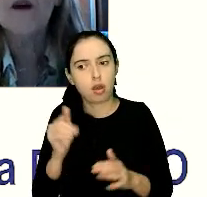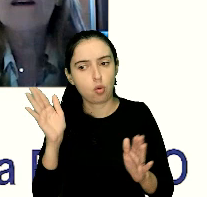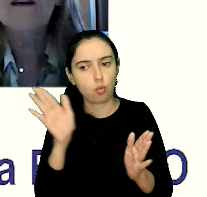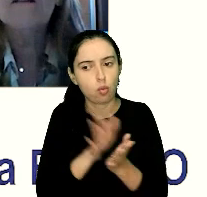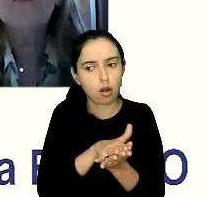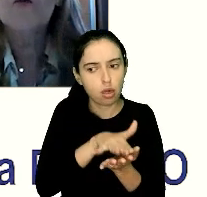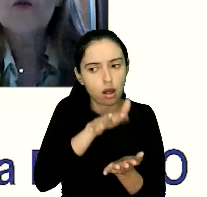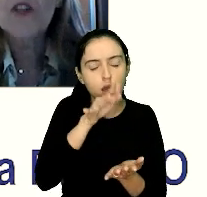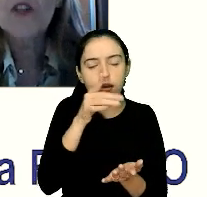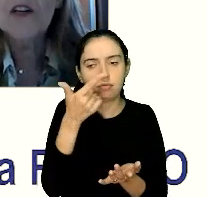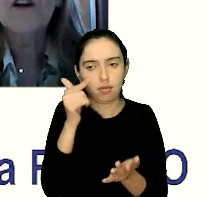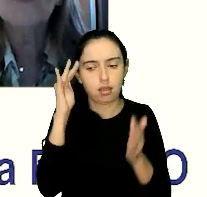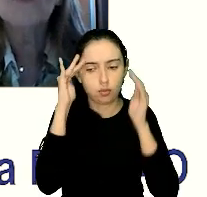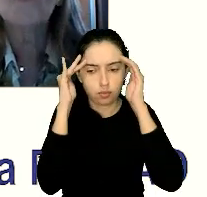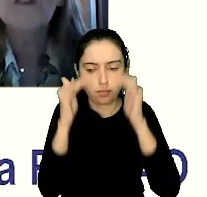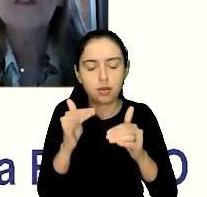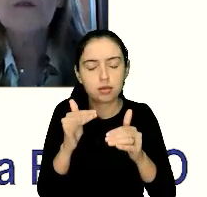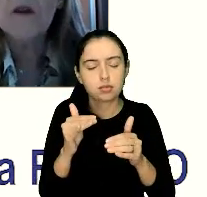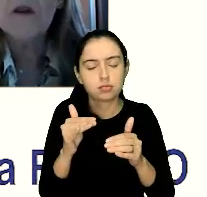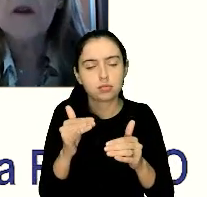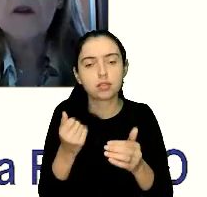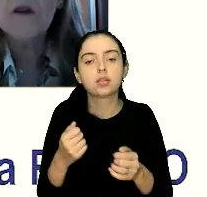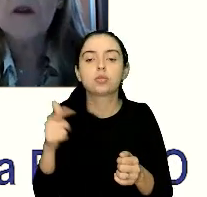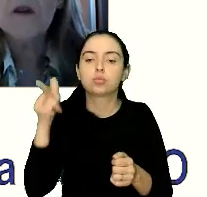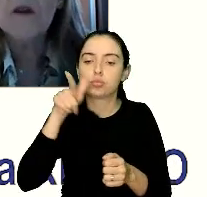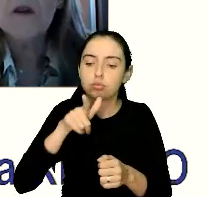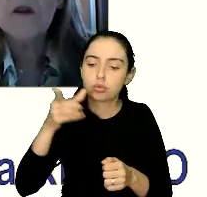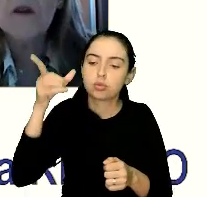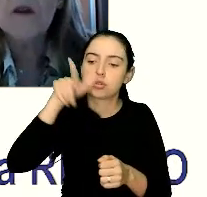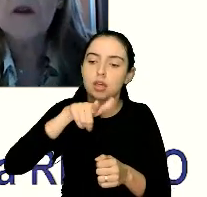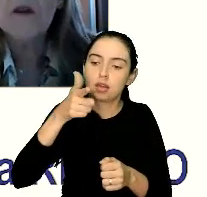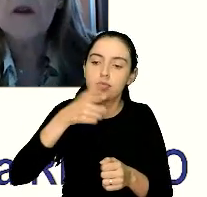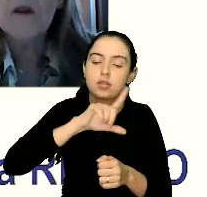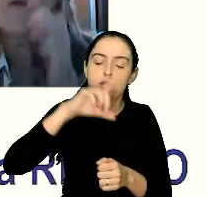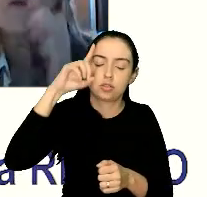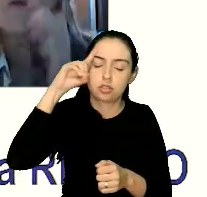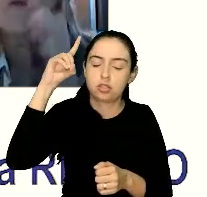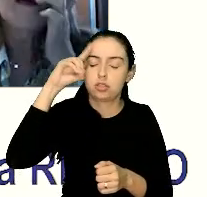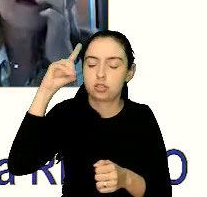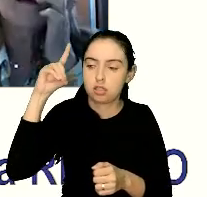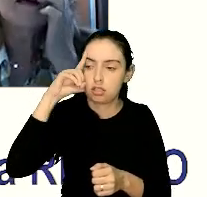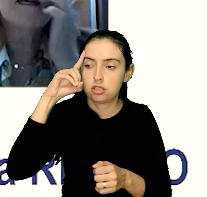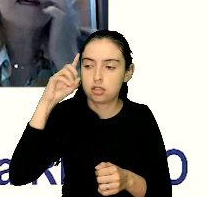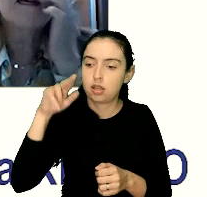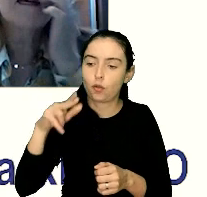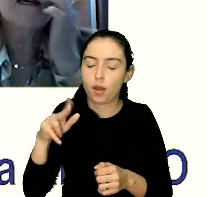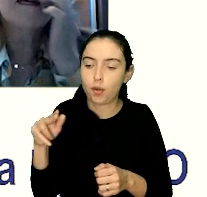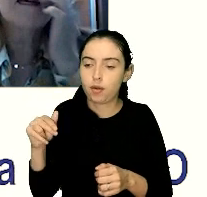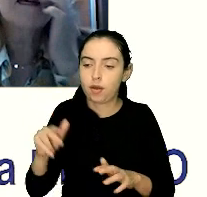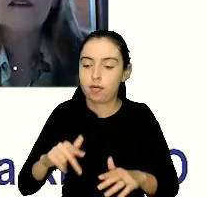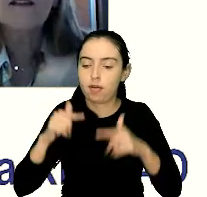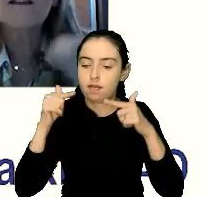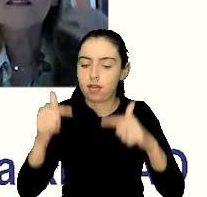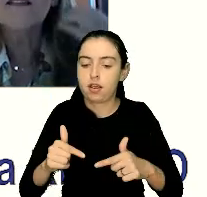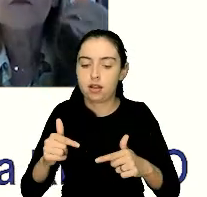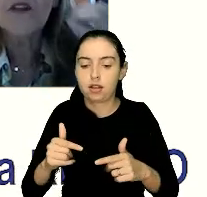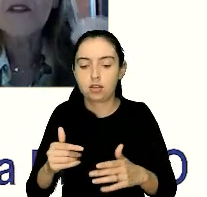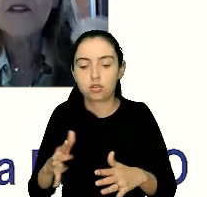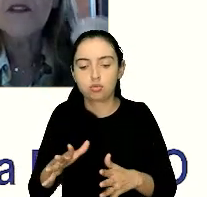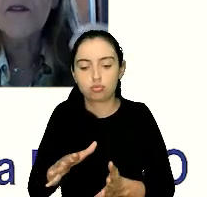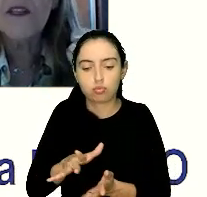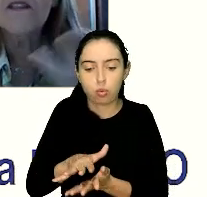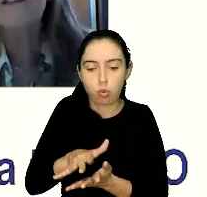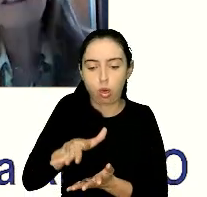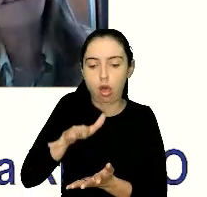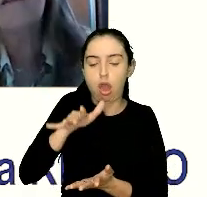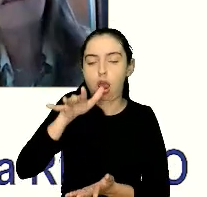mas todo dia ele faz tudo sempre igual, né? Quer dizer, o enfrentamento daquela sobrecarga que